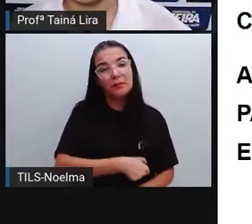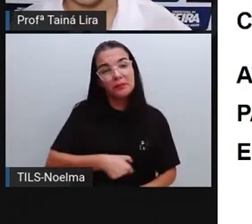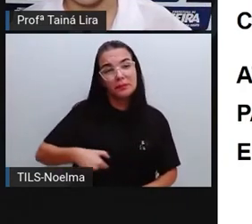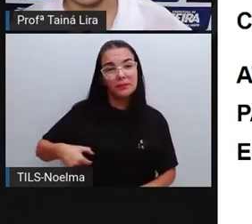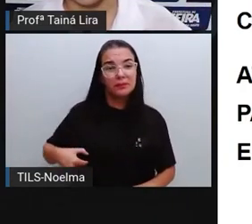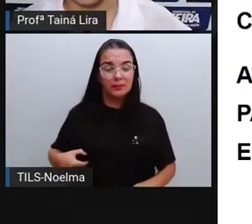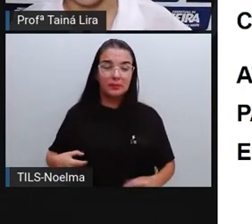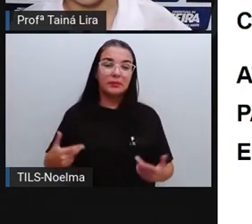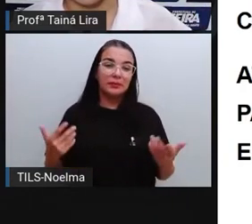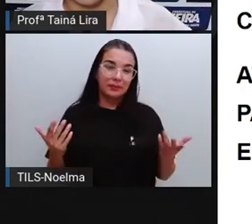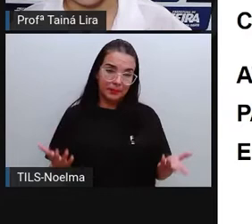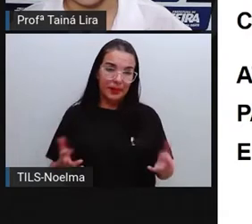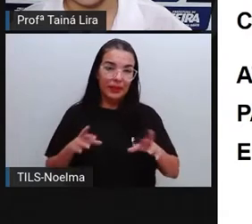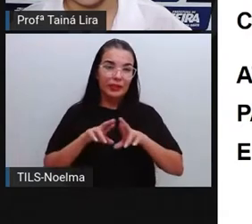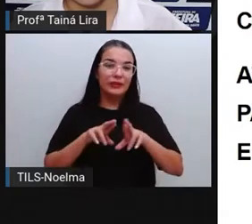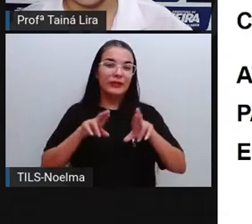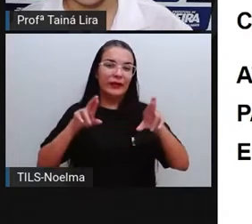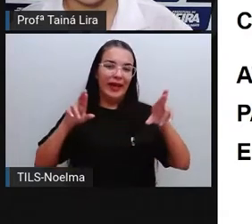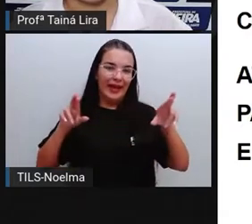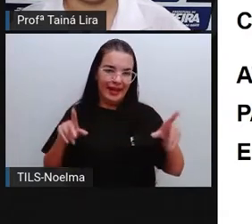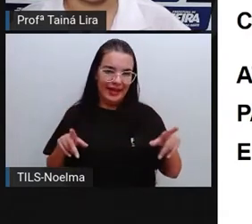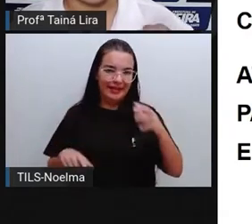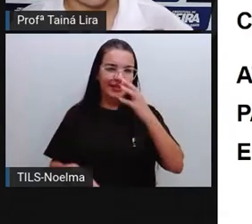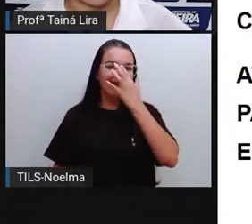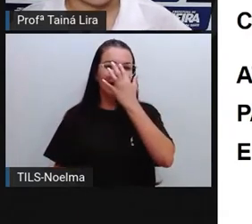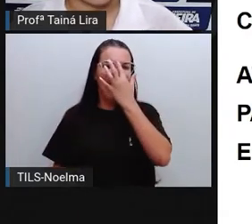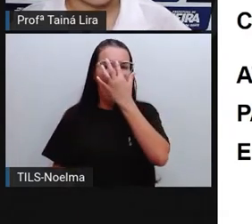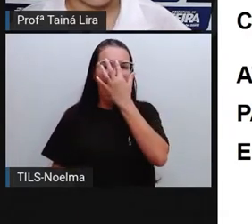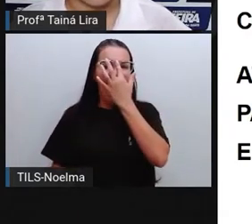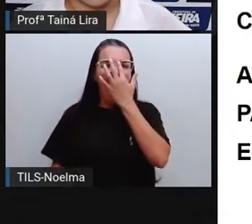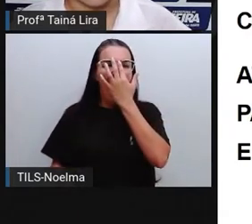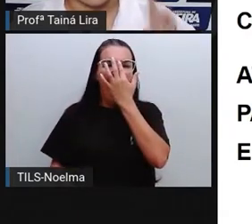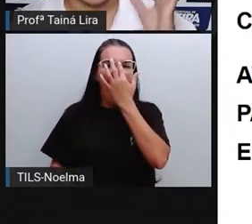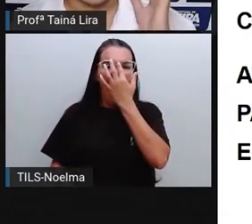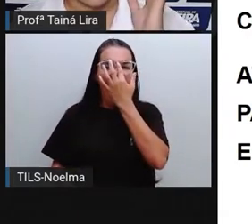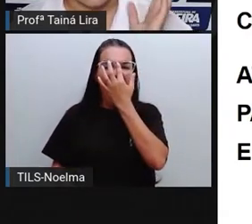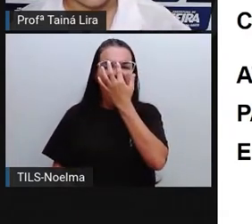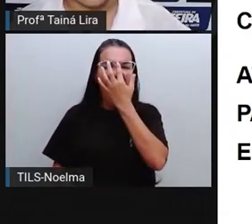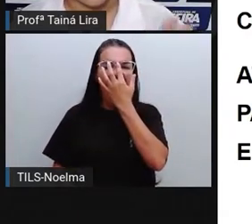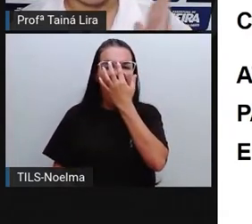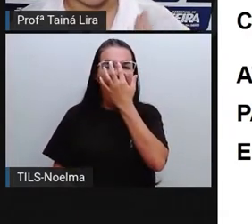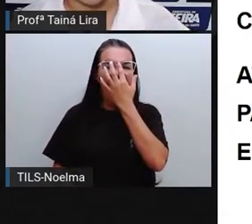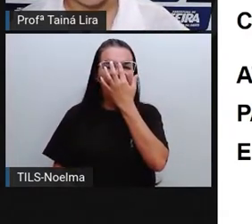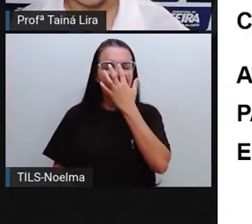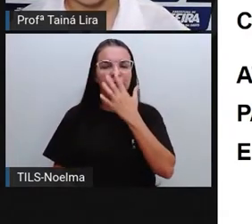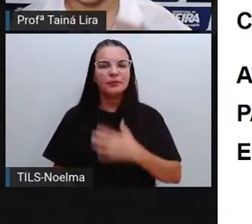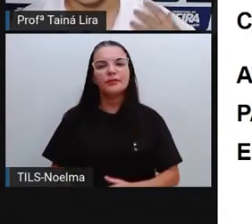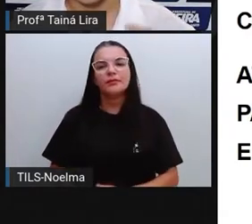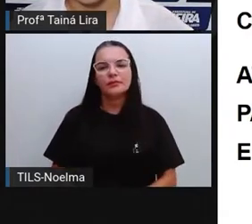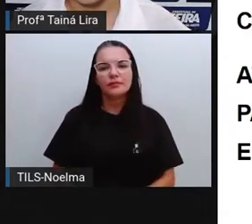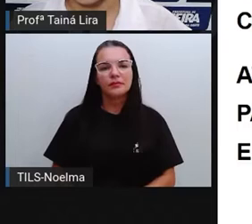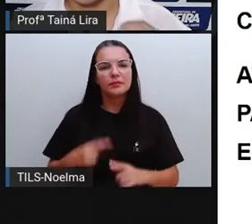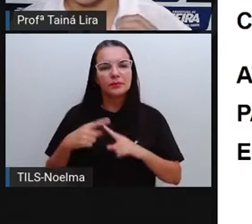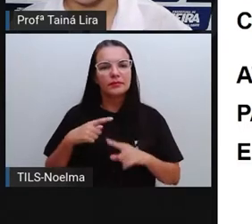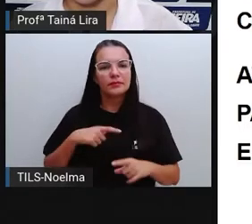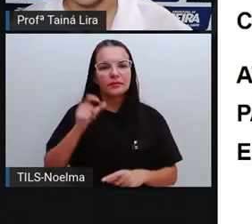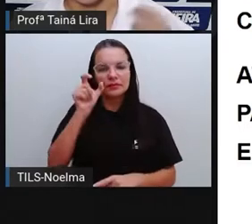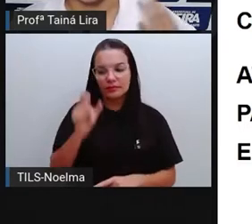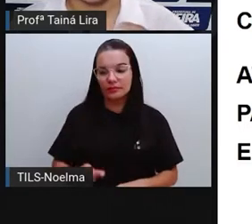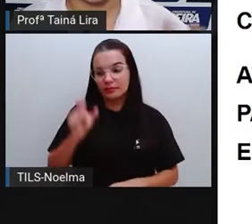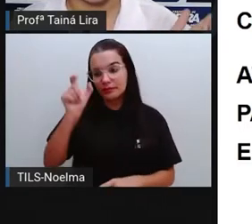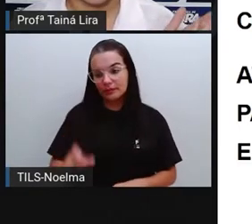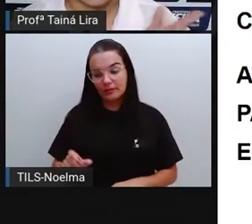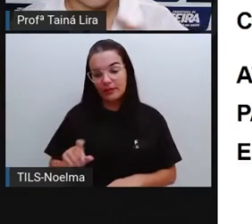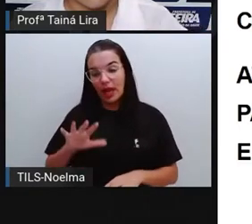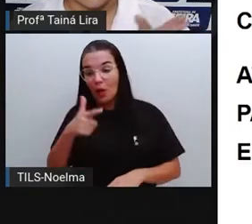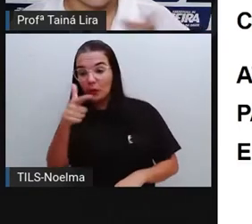a diferença, ó, que essas aqui têm as listrinhas, né, ali na vertical, e a nossa zebrinha